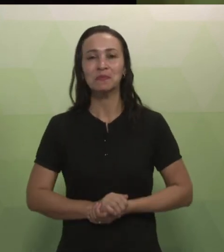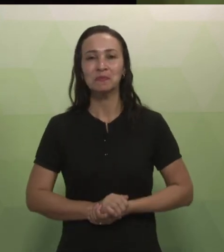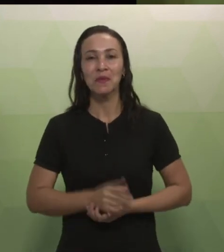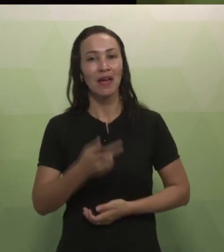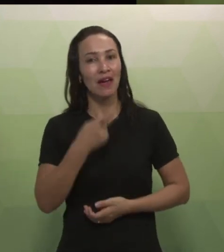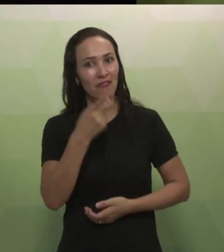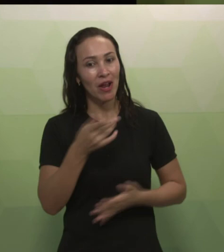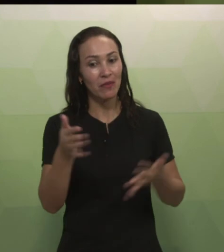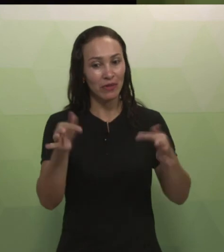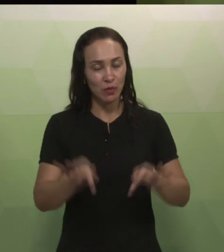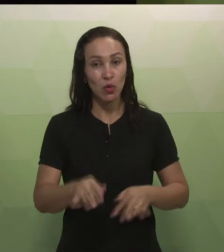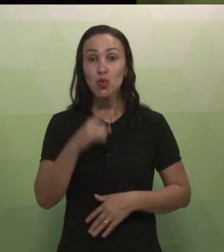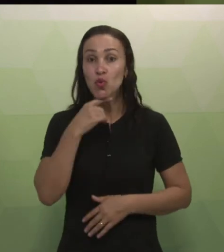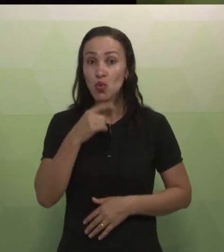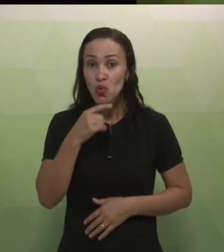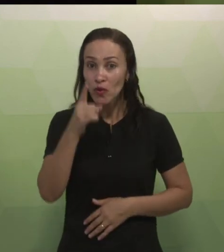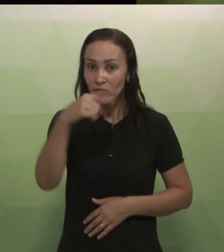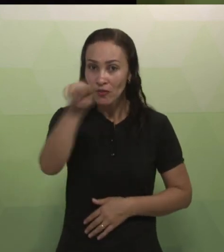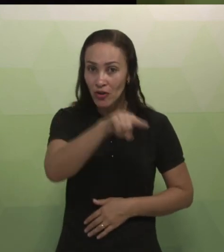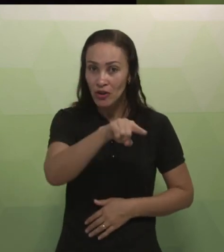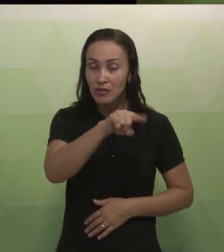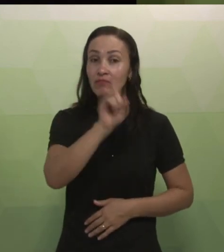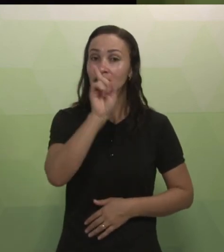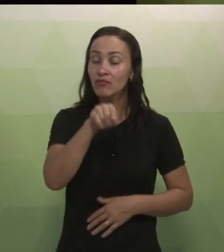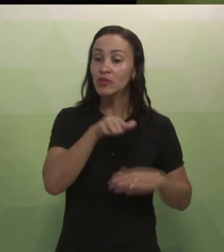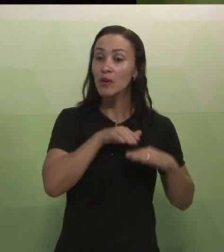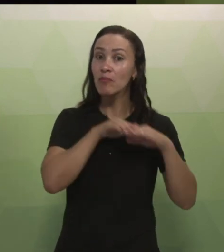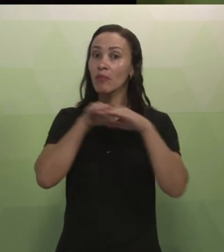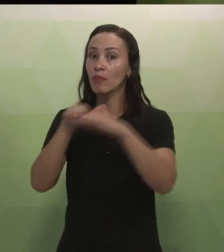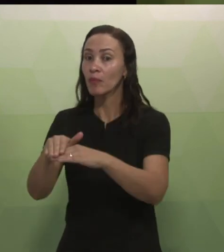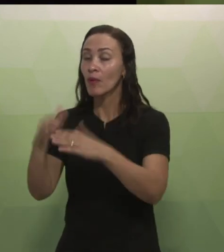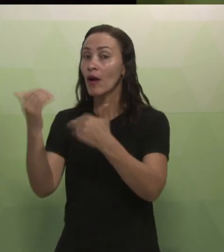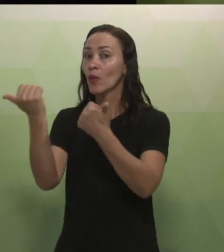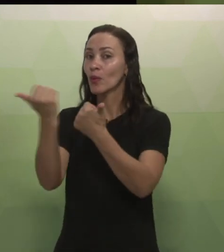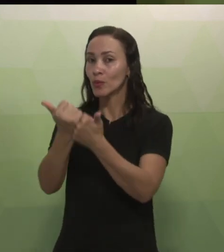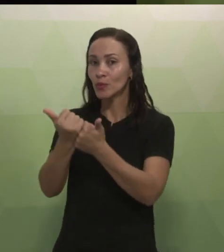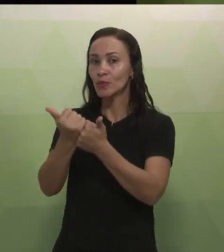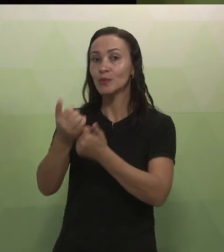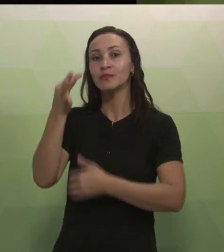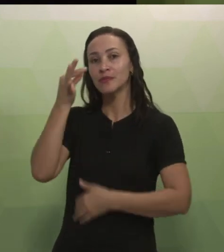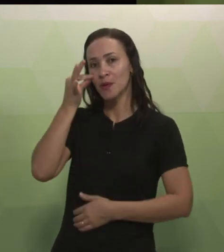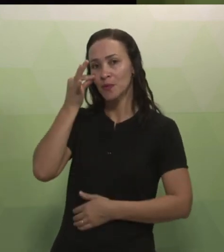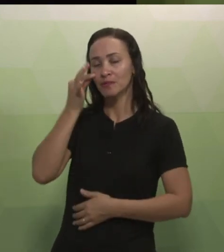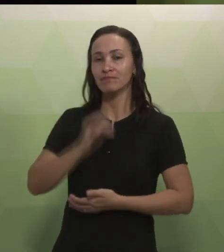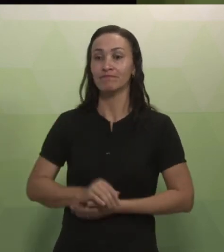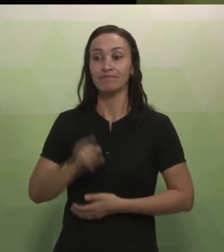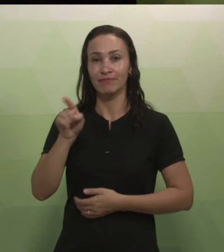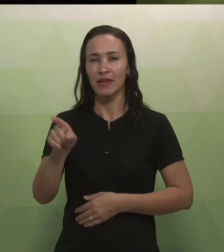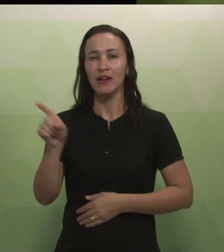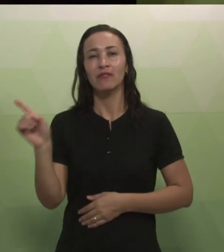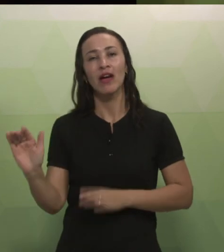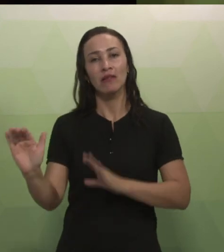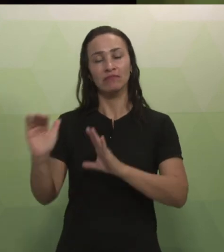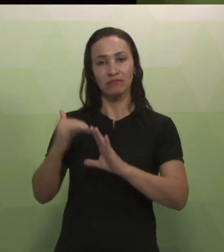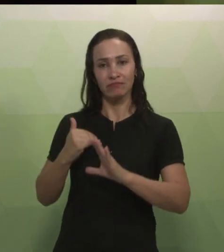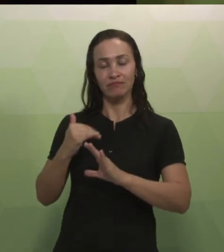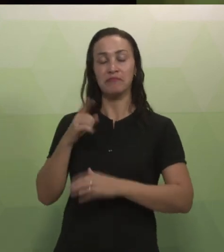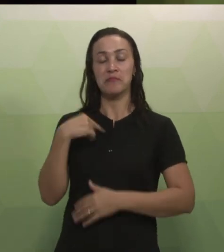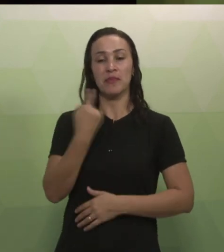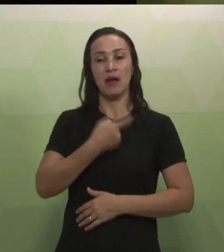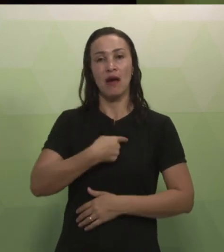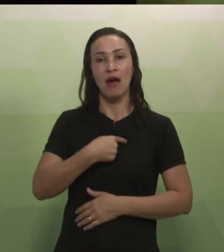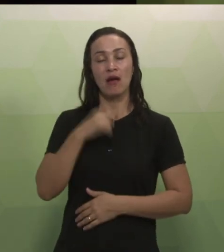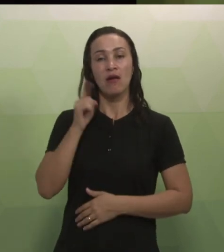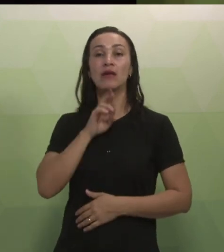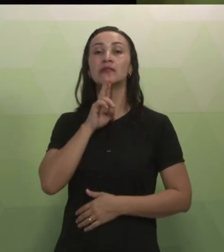aqui, né, essa fala. Qualquer dúvida, vocês se remetam ao tutor presencial, que ele poderá estar encaminhando